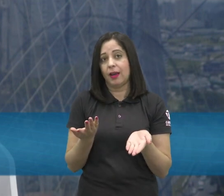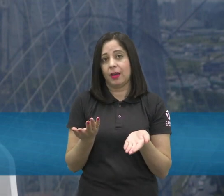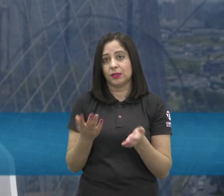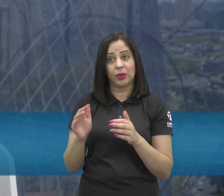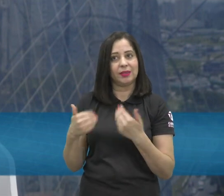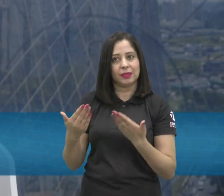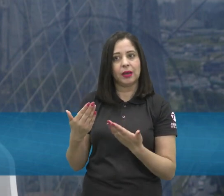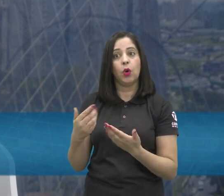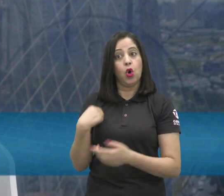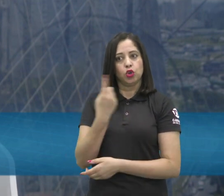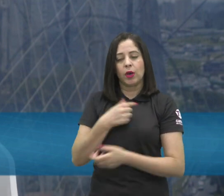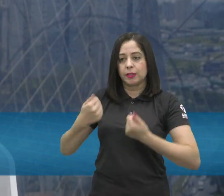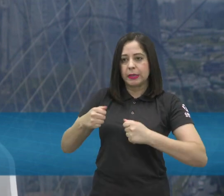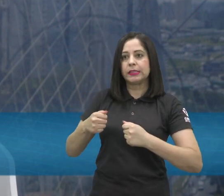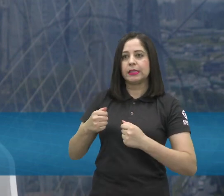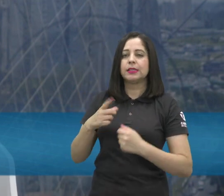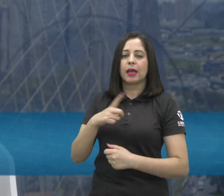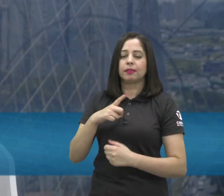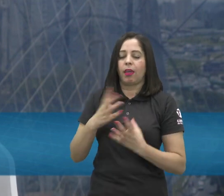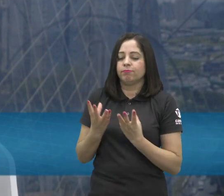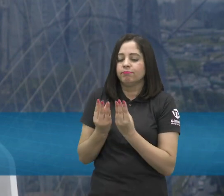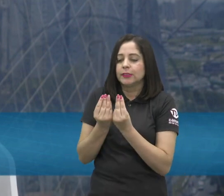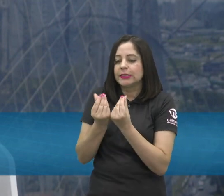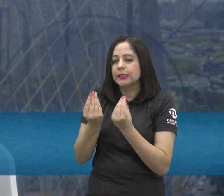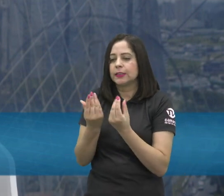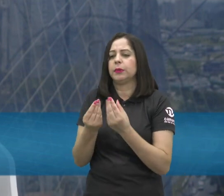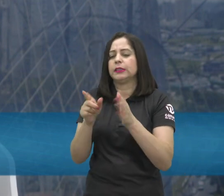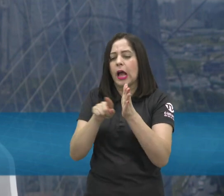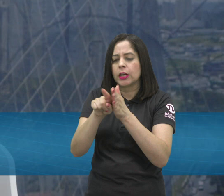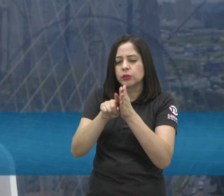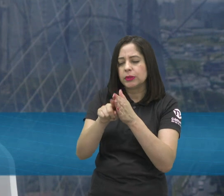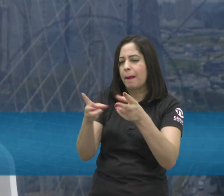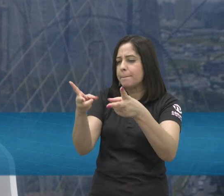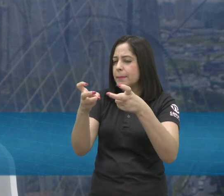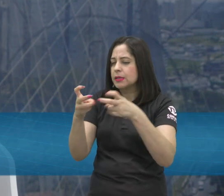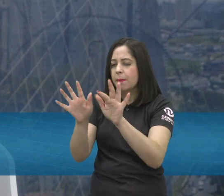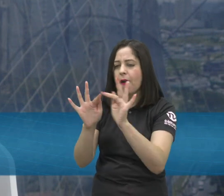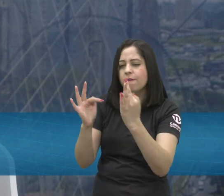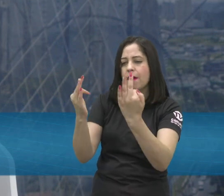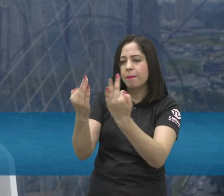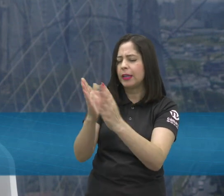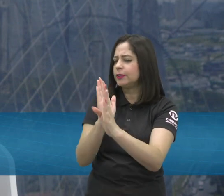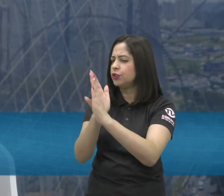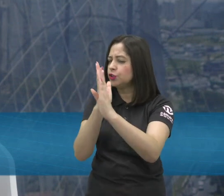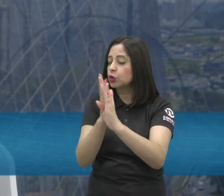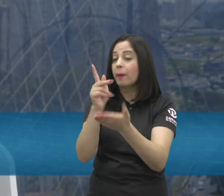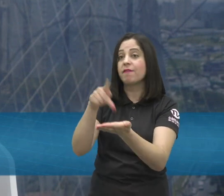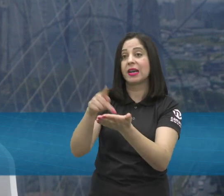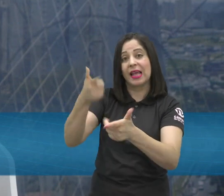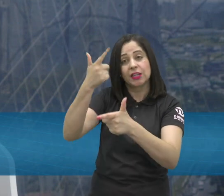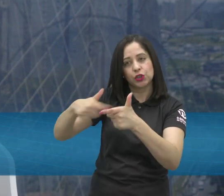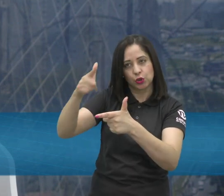vai surgindo quando você vai vendo o contexto familiar, e aí você começa a identificar, né,